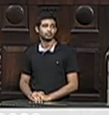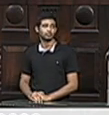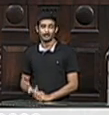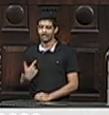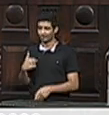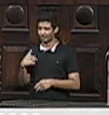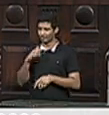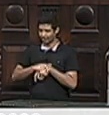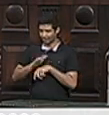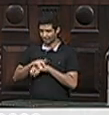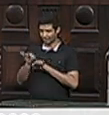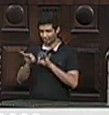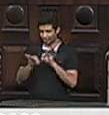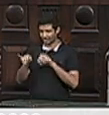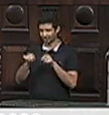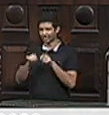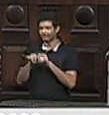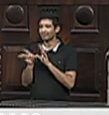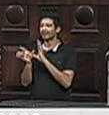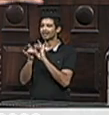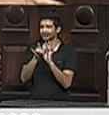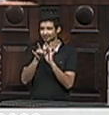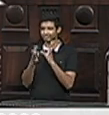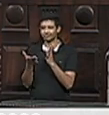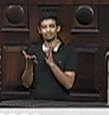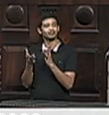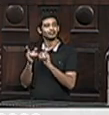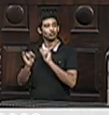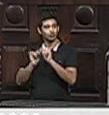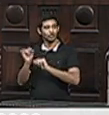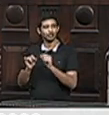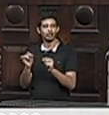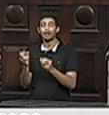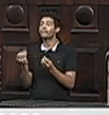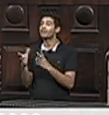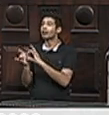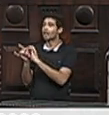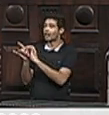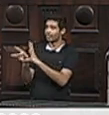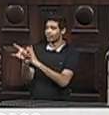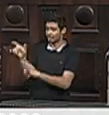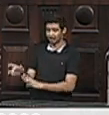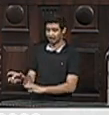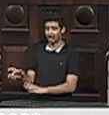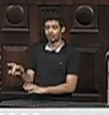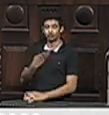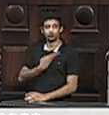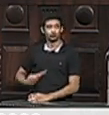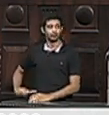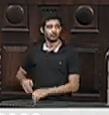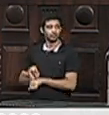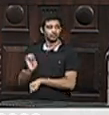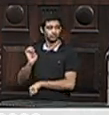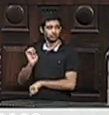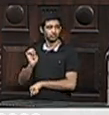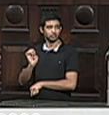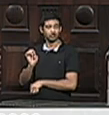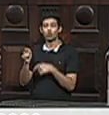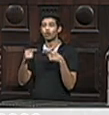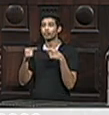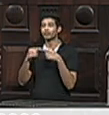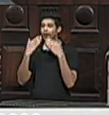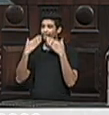mesmo que não tenha direito a voto, tenha um representante, porque o piso salarial é votado aqui, que os aposentados também tenham uma representação,